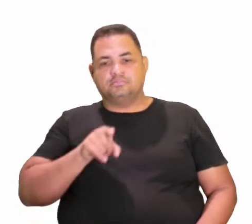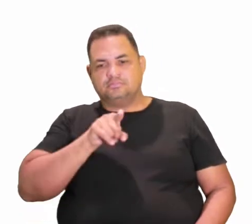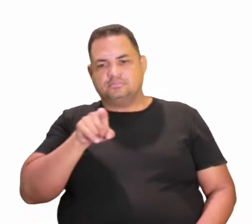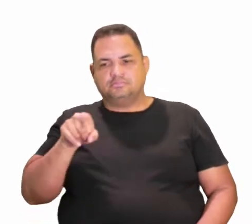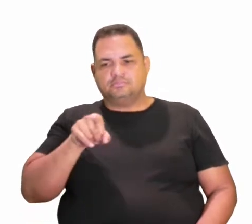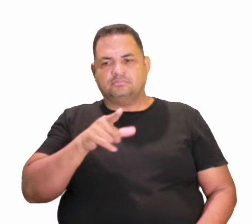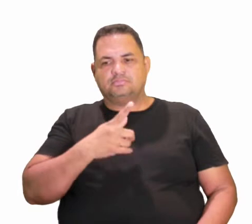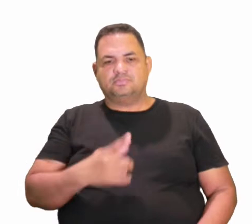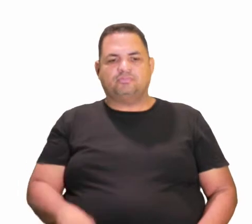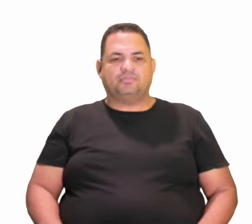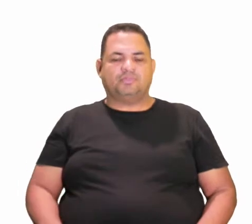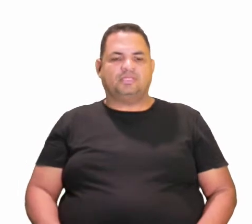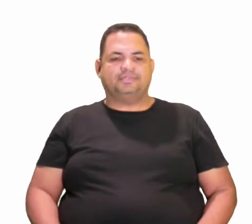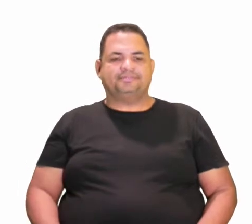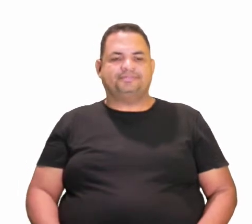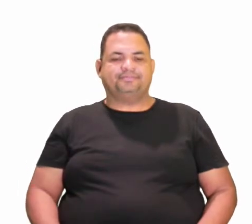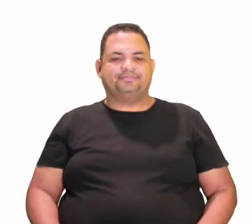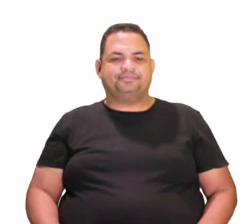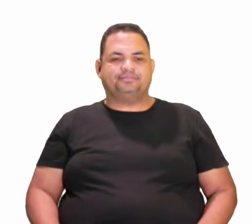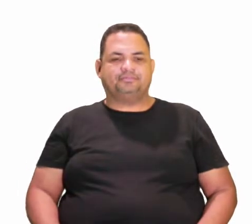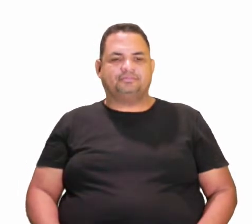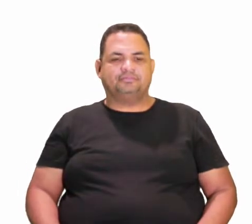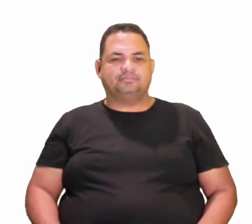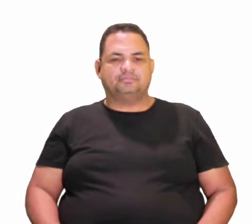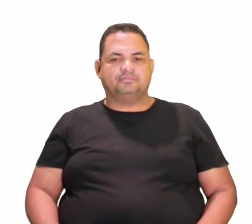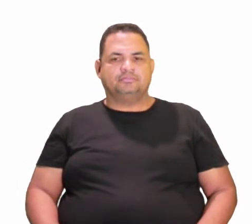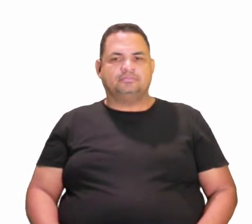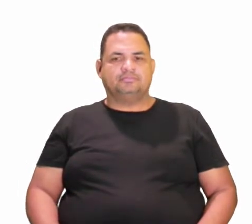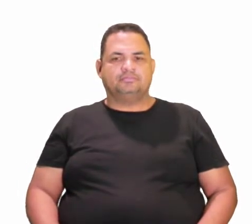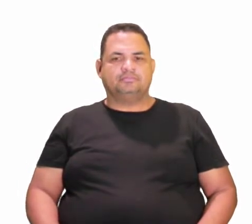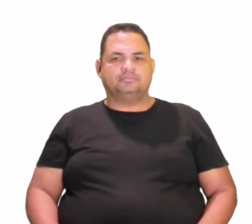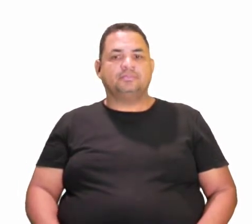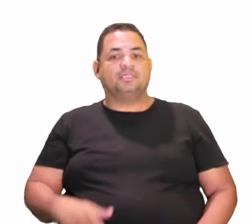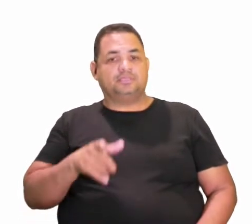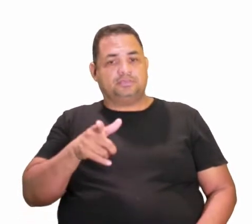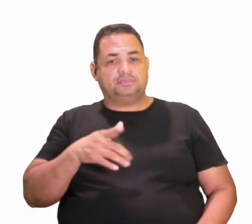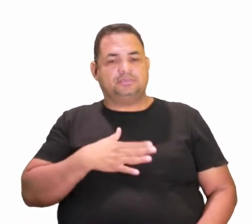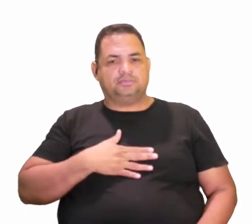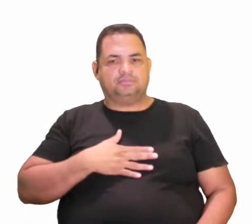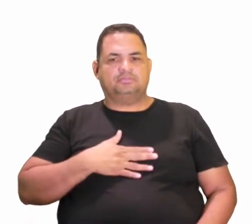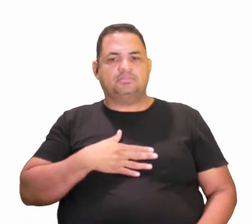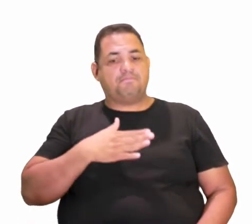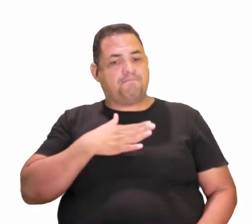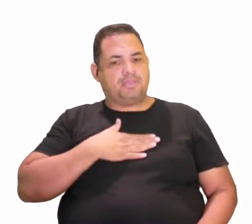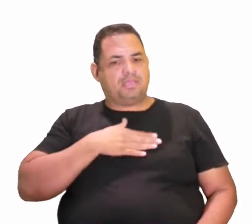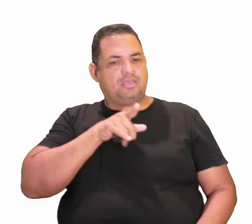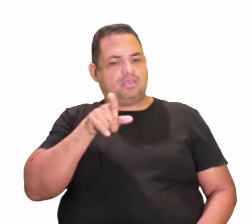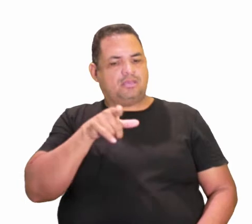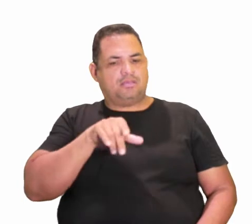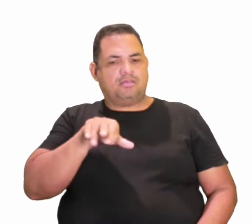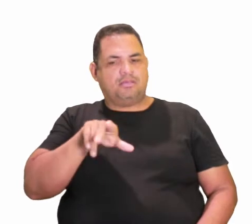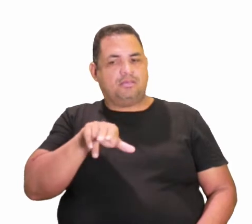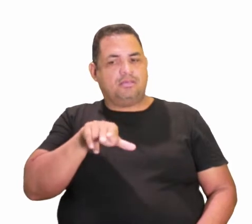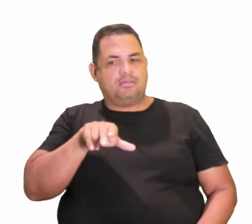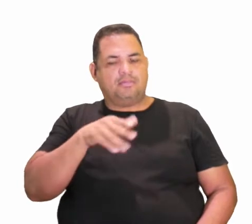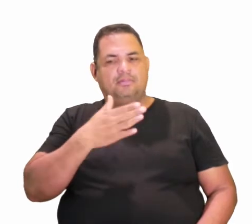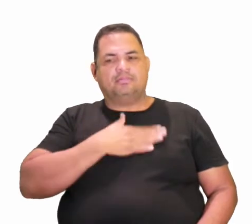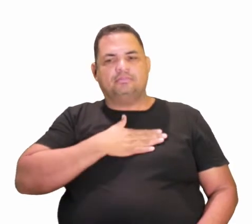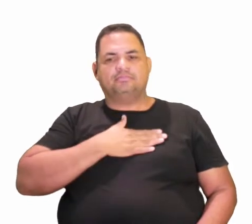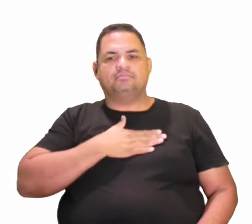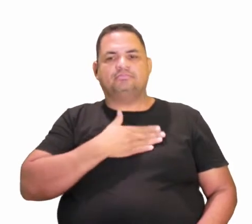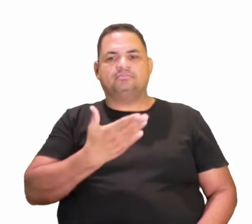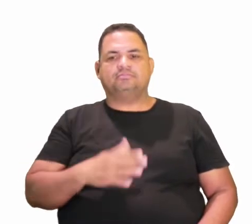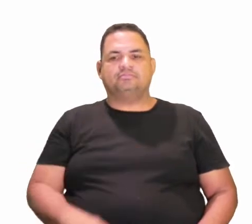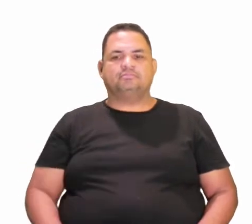estes são. E aqui nós temos os exemplos. This is my brother, este é meu irmão. These are